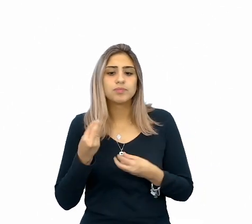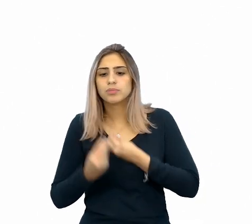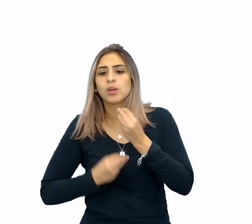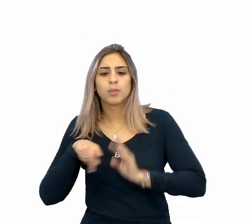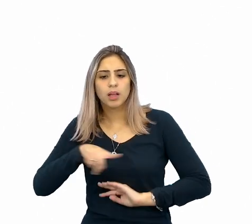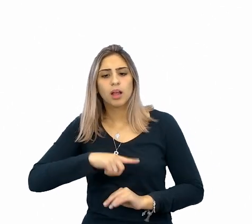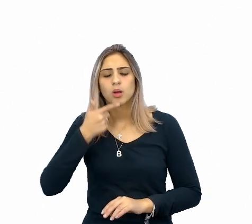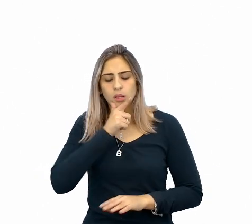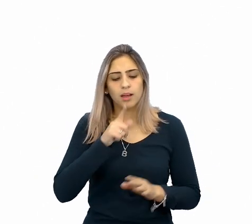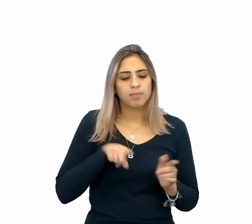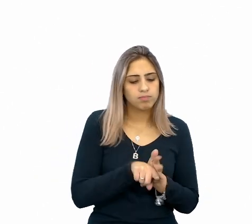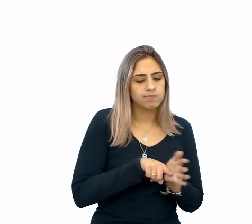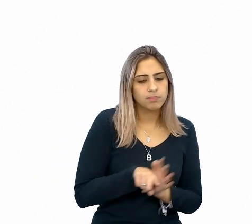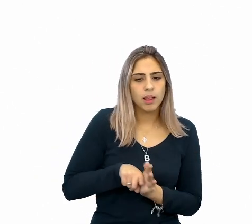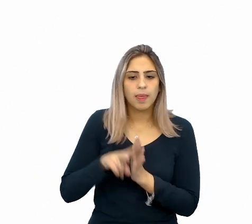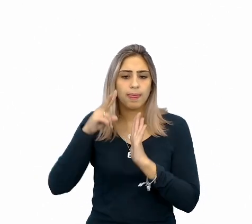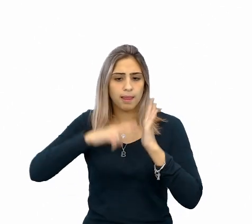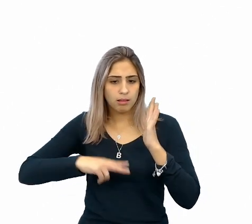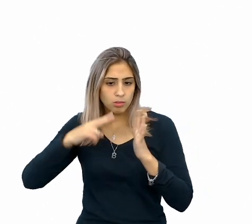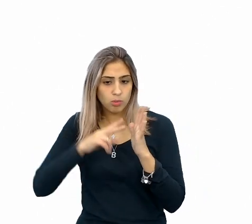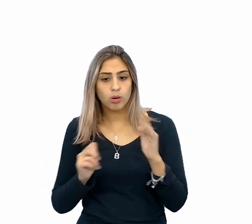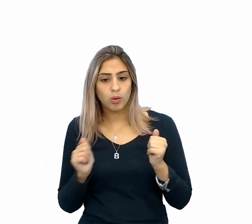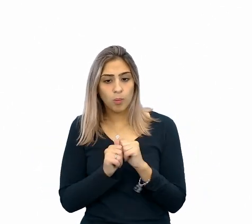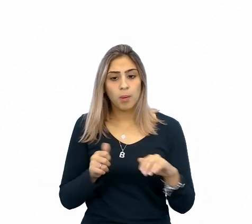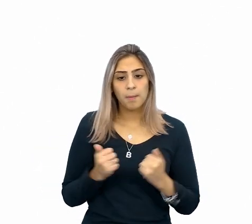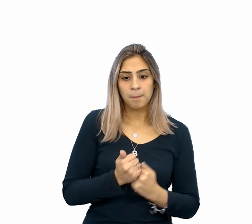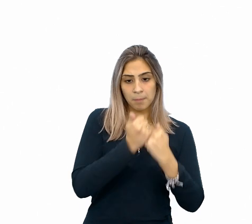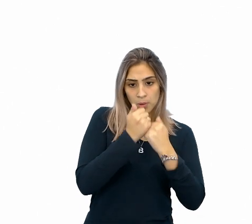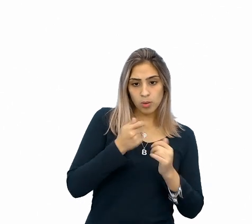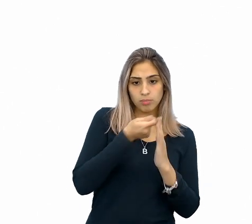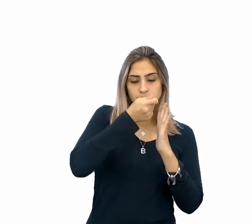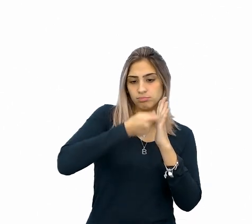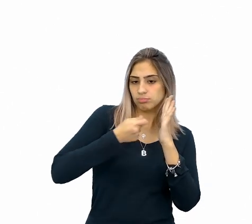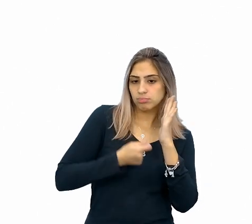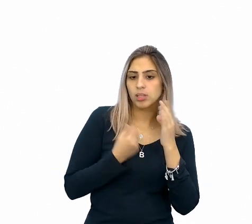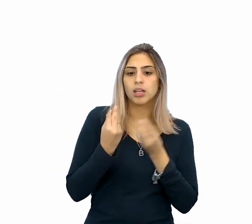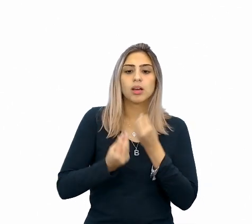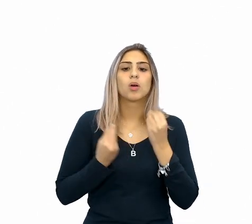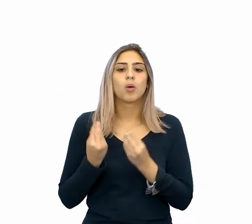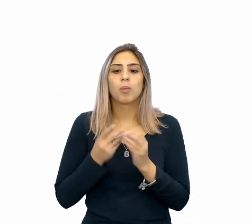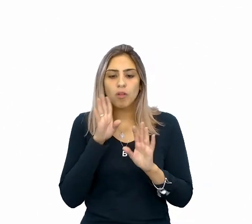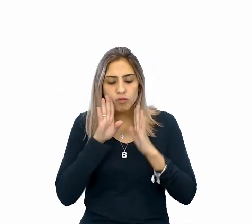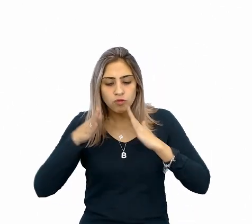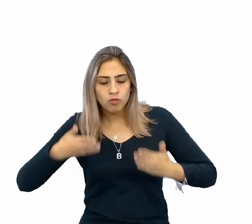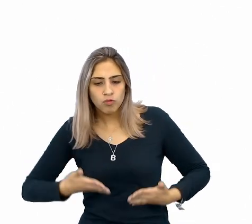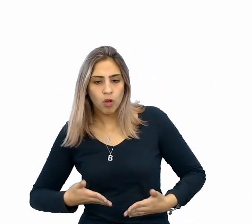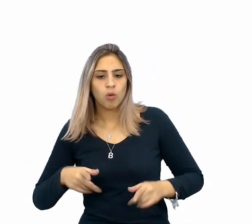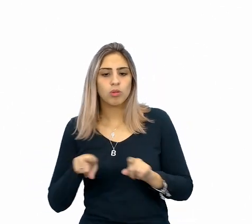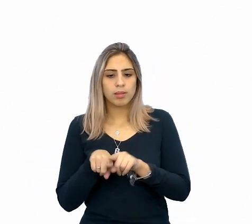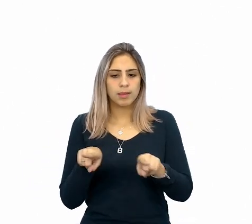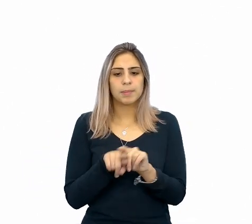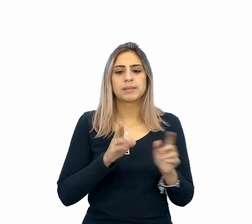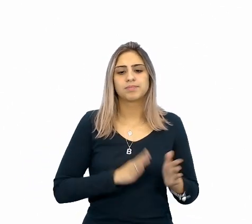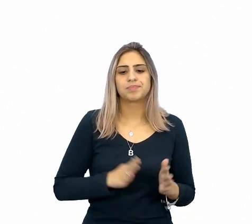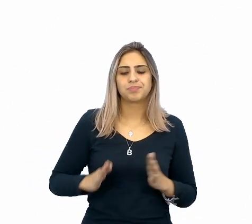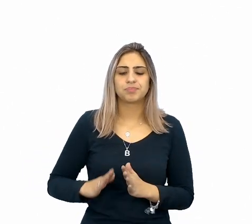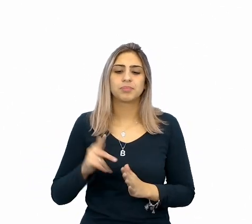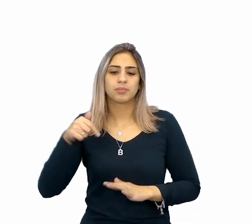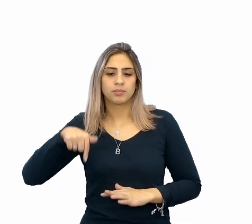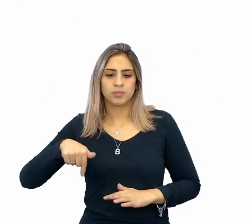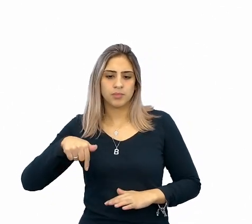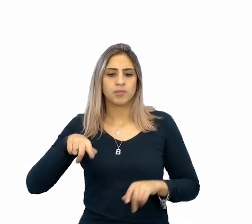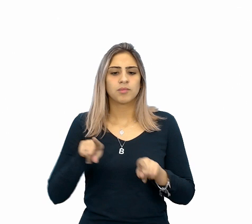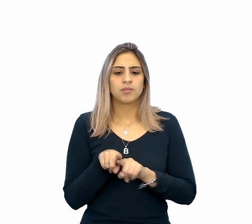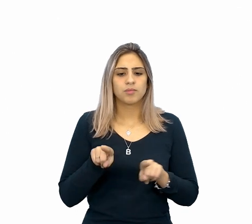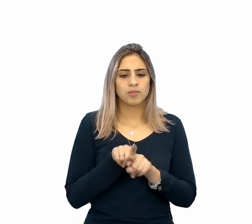conseguem explorar a leitura como apoio à escrita, que é o foco também da sequência 7